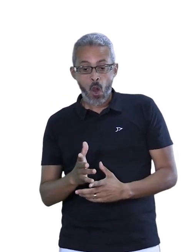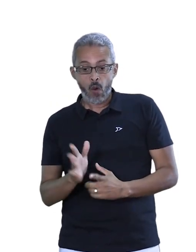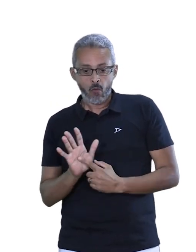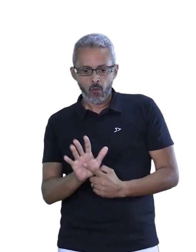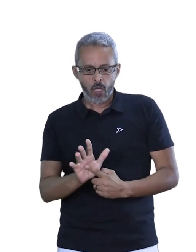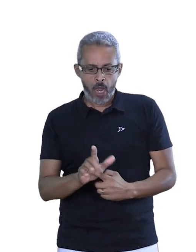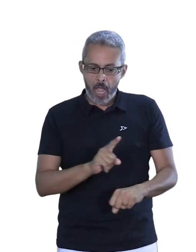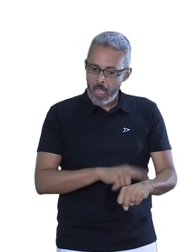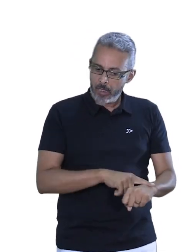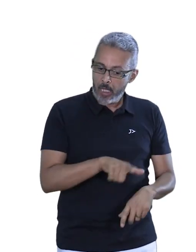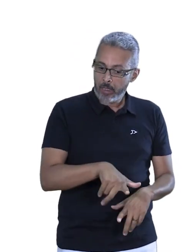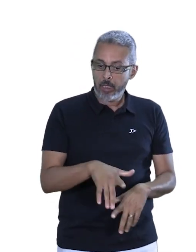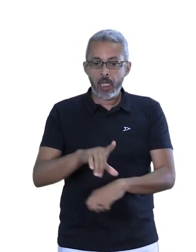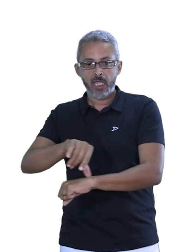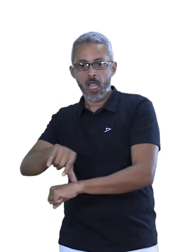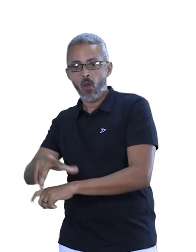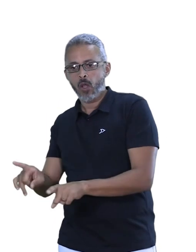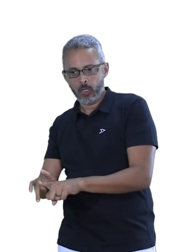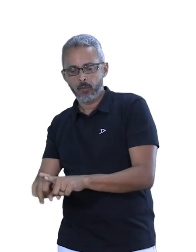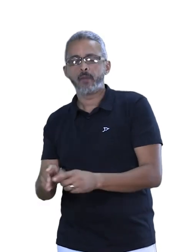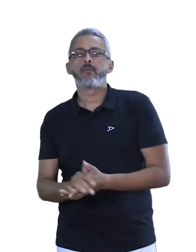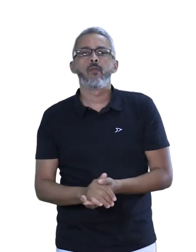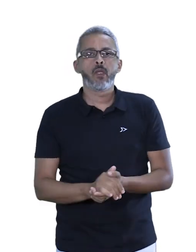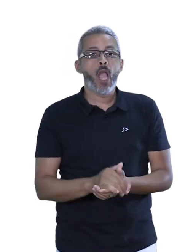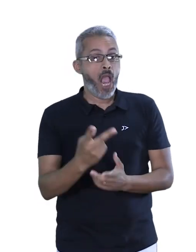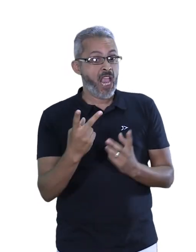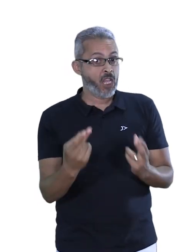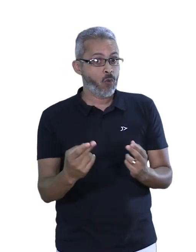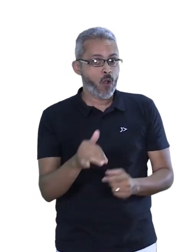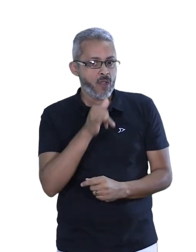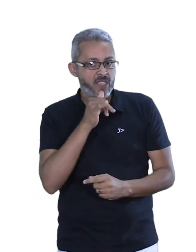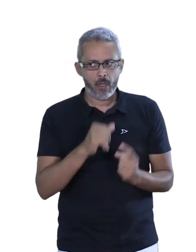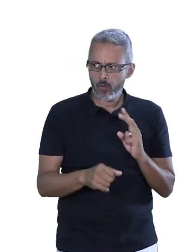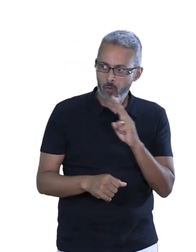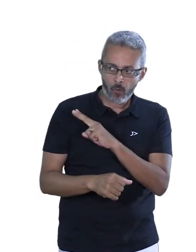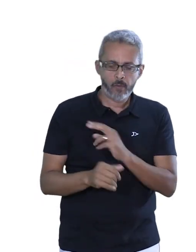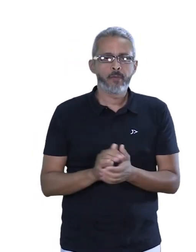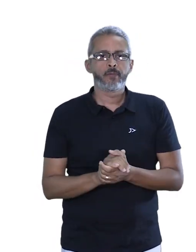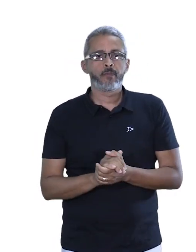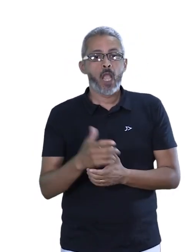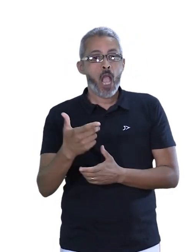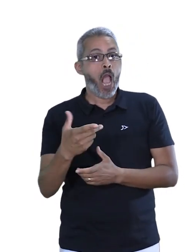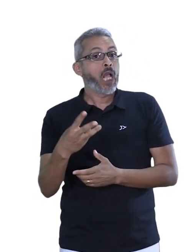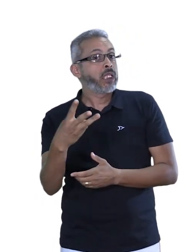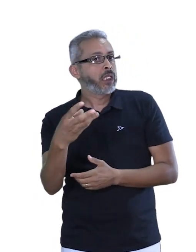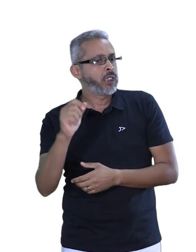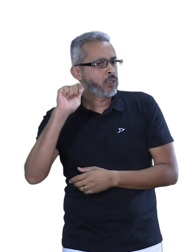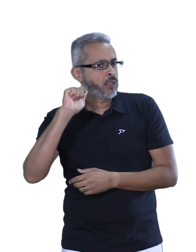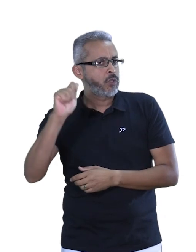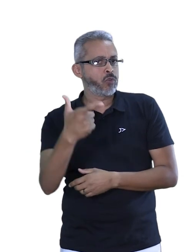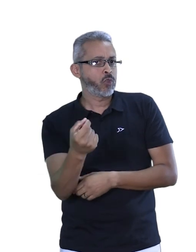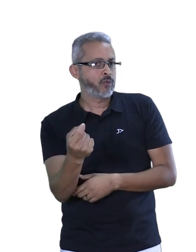a data e o horário em que foi realizada, conforme vimos no exemplo. Está lá, 30 de abril